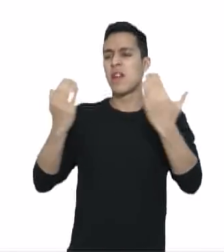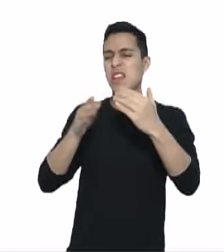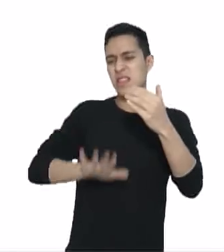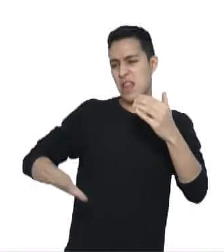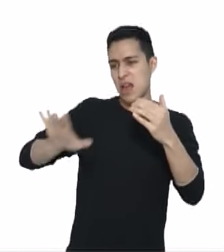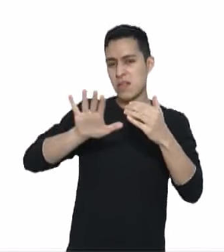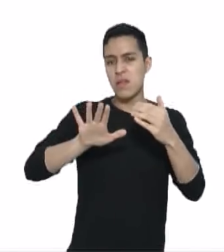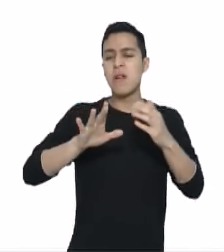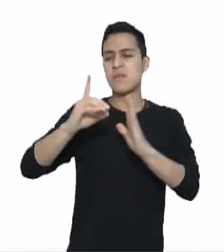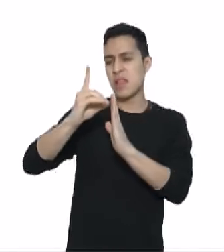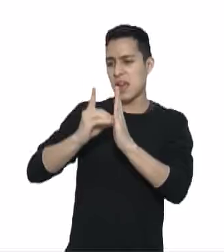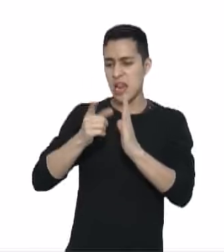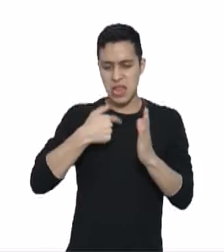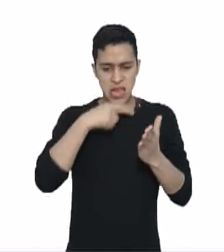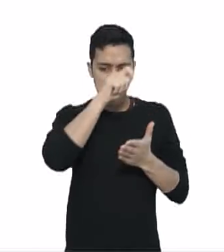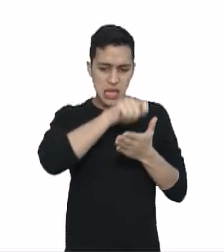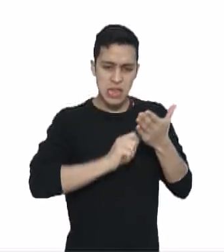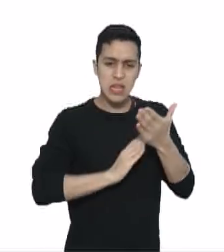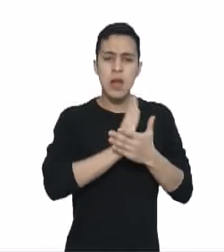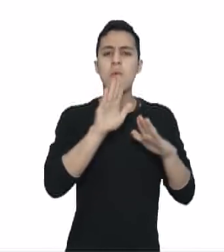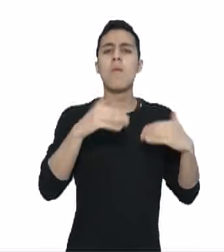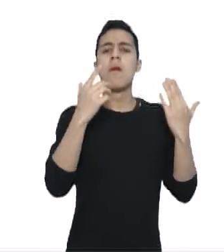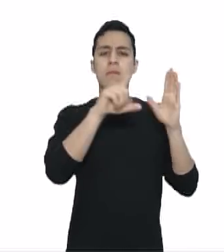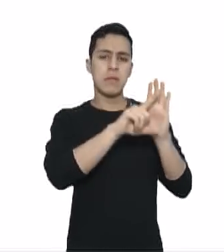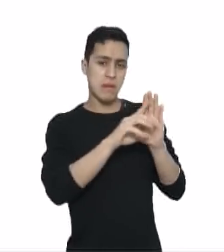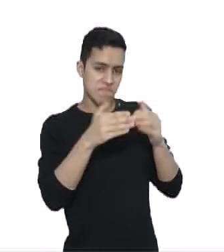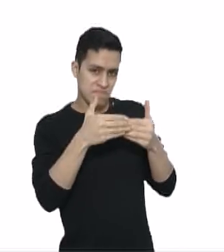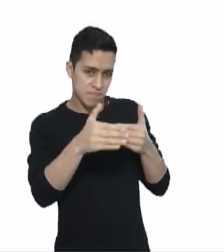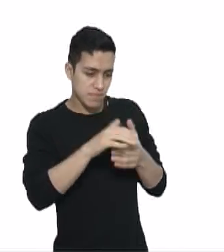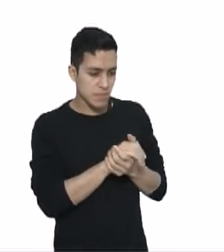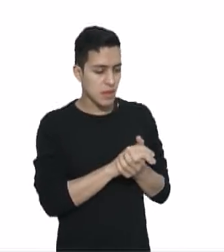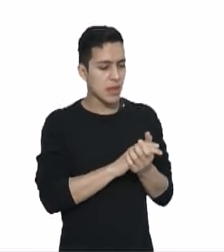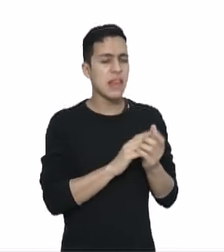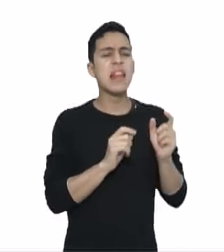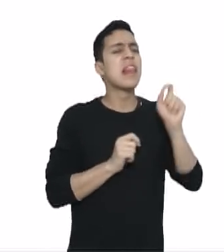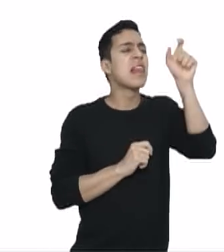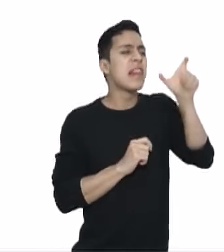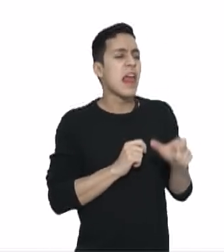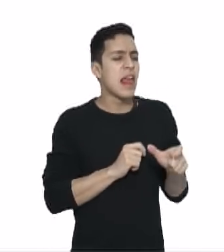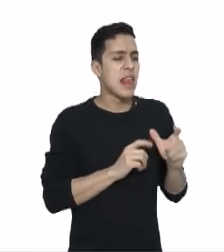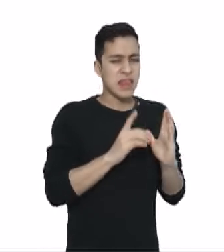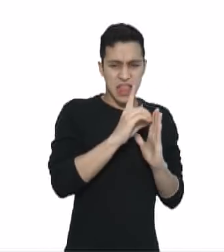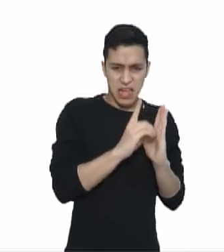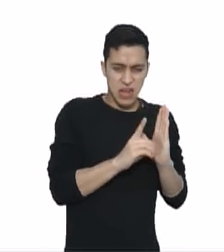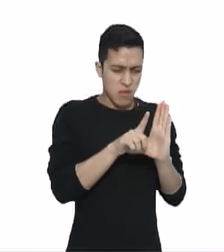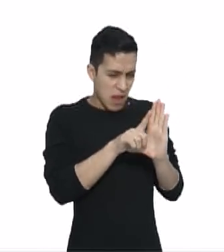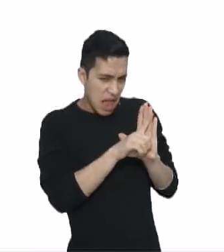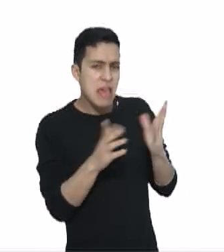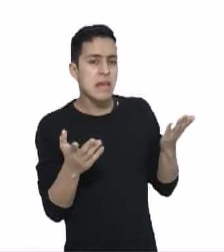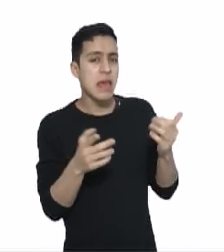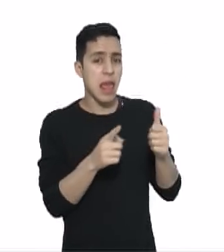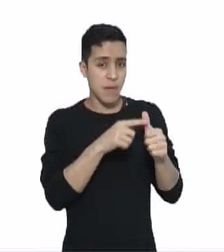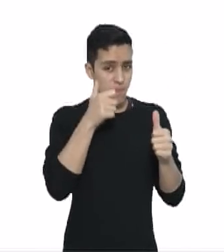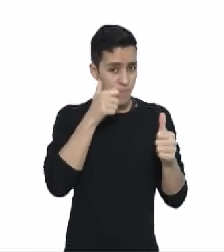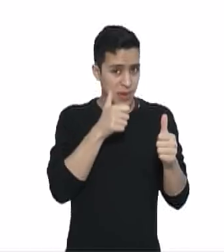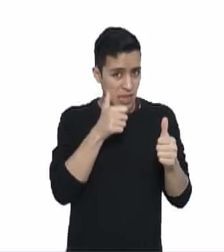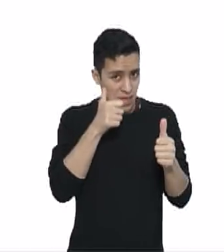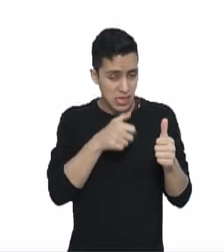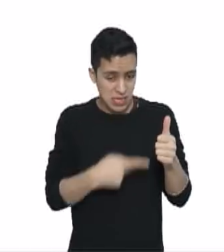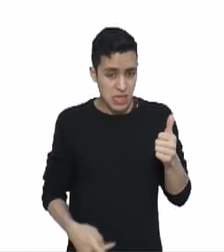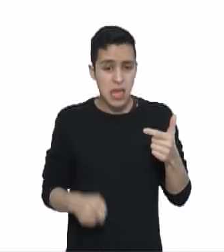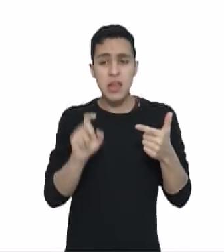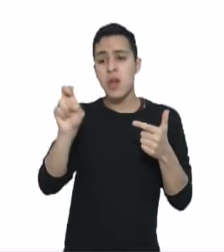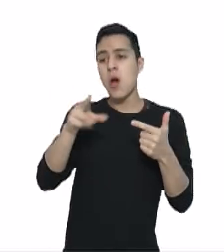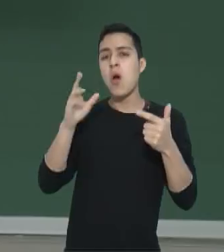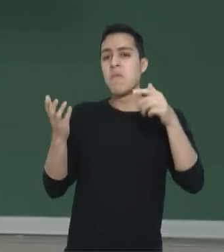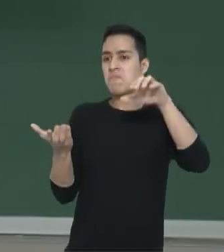eu sanciono a seguinte lei. Quem decretou essa lei? Letra A, a Presidenta. Letra B, o